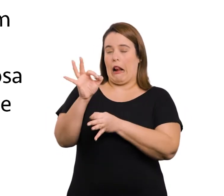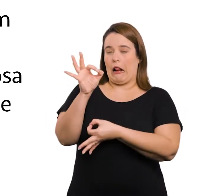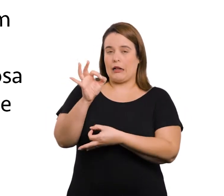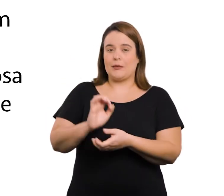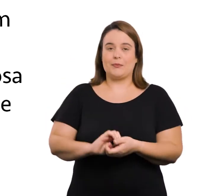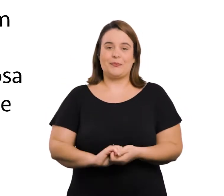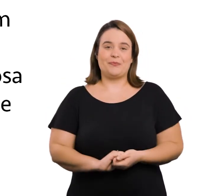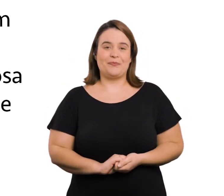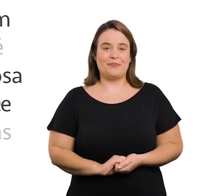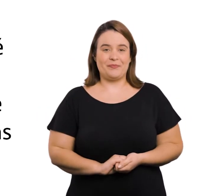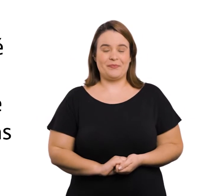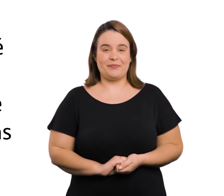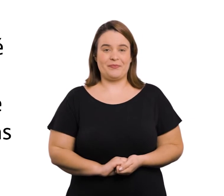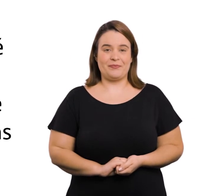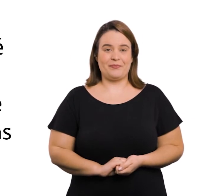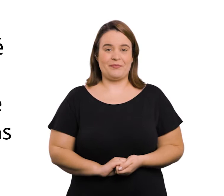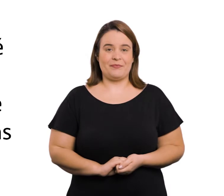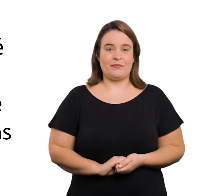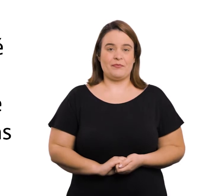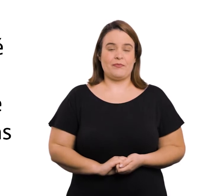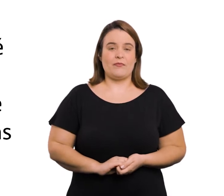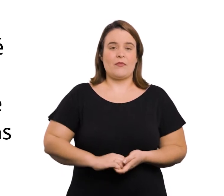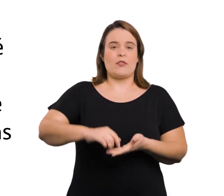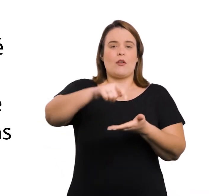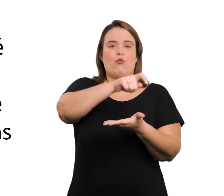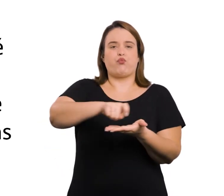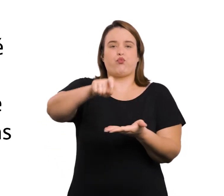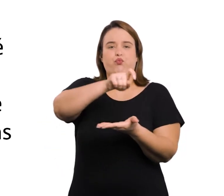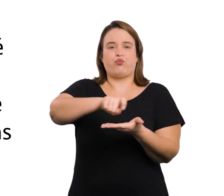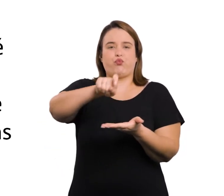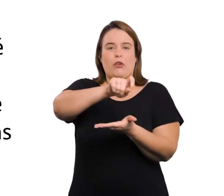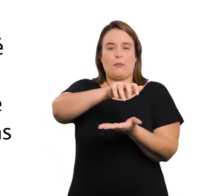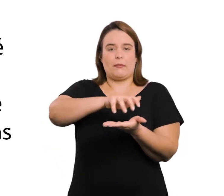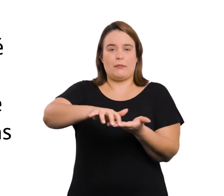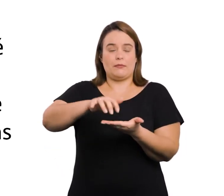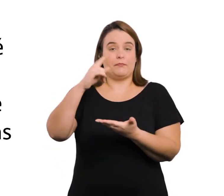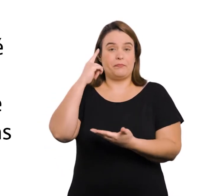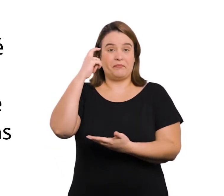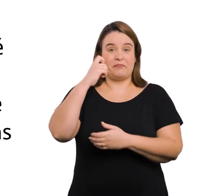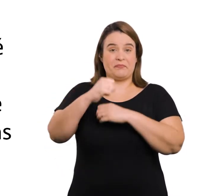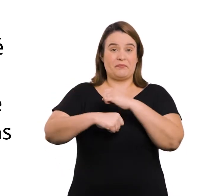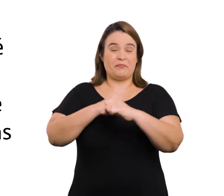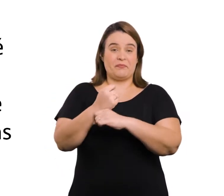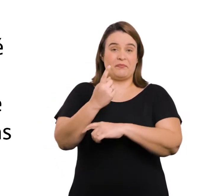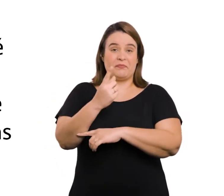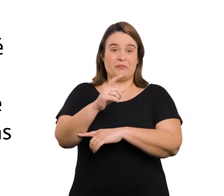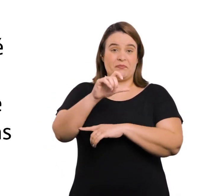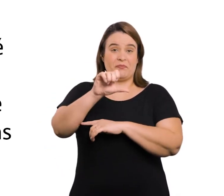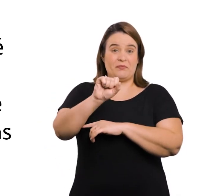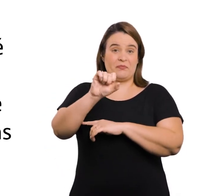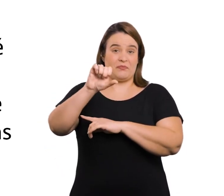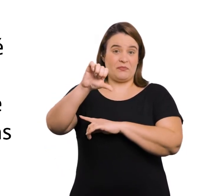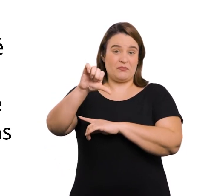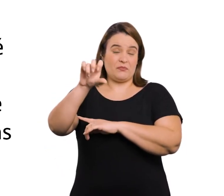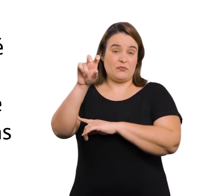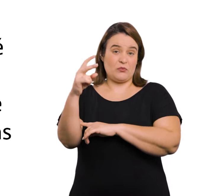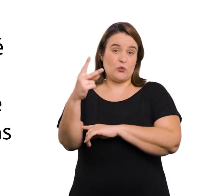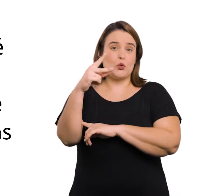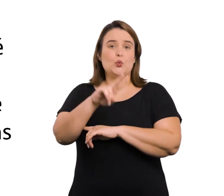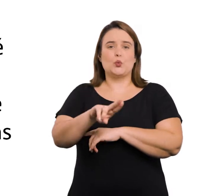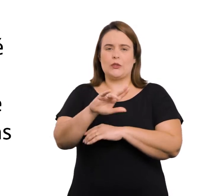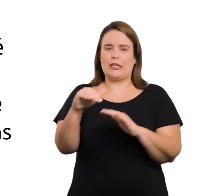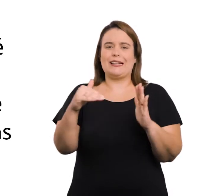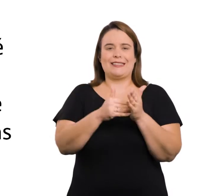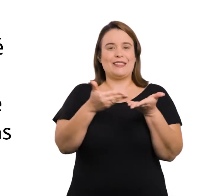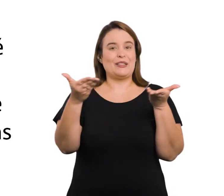de informações. Máquina Braille. Inventada em 1892, é utilizada até hoje